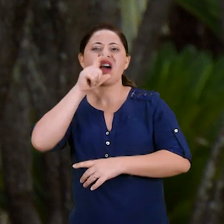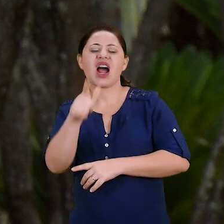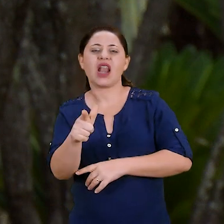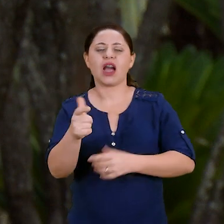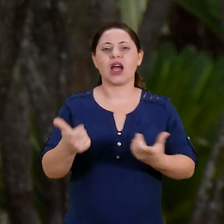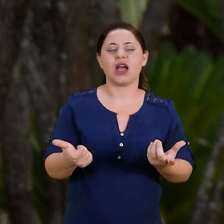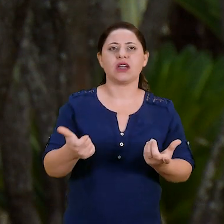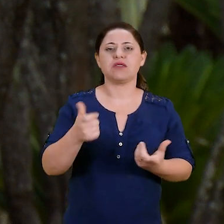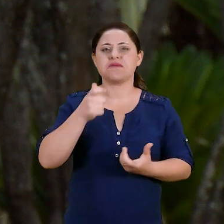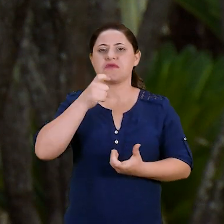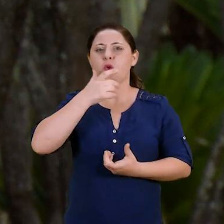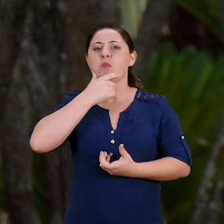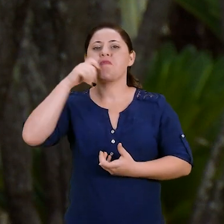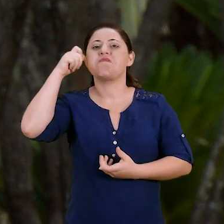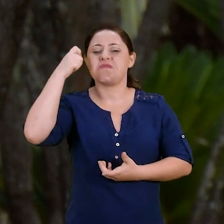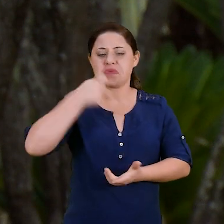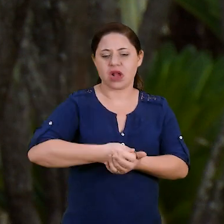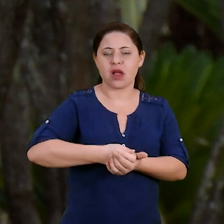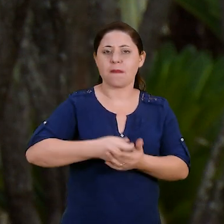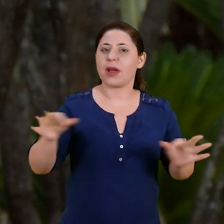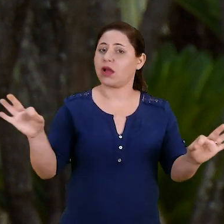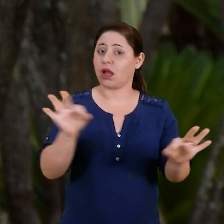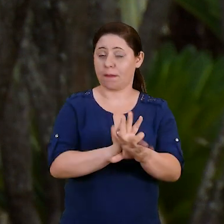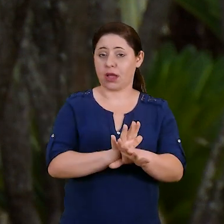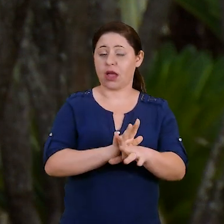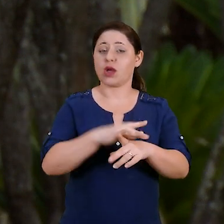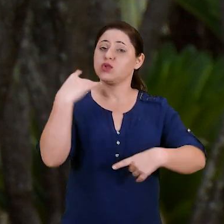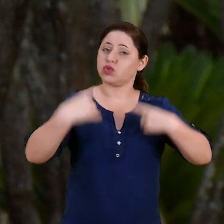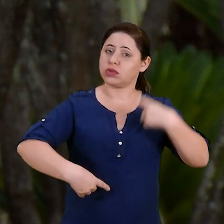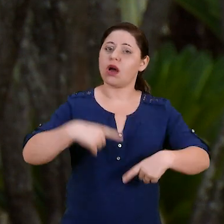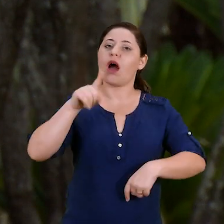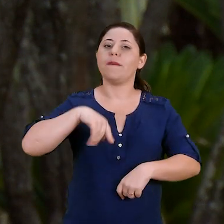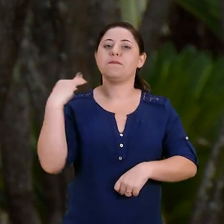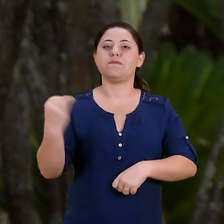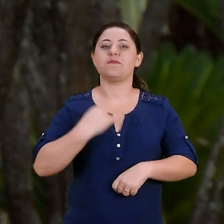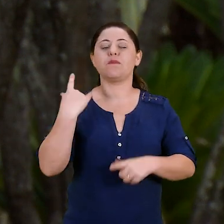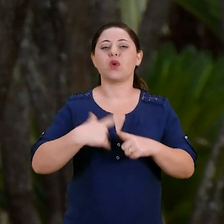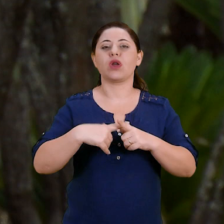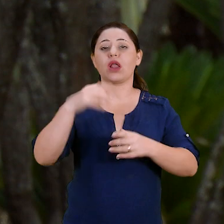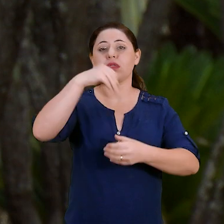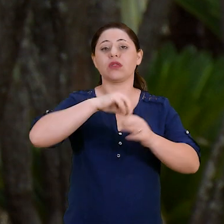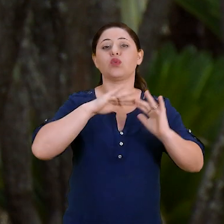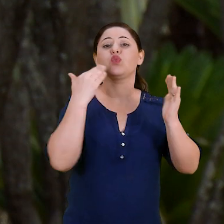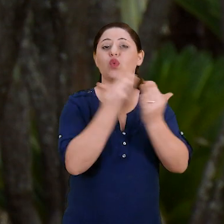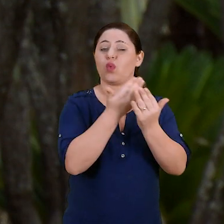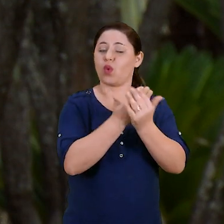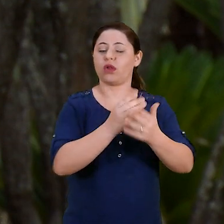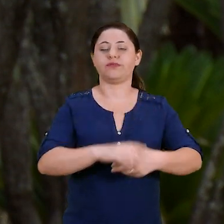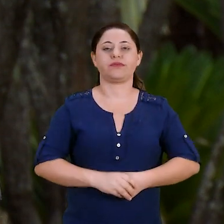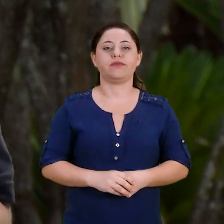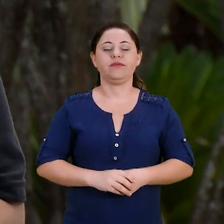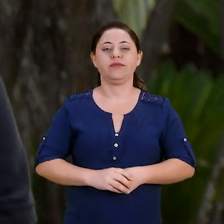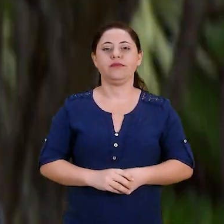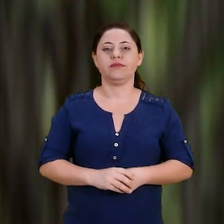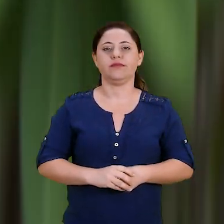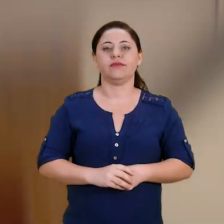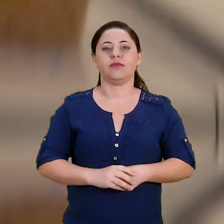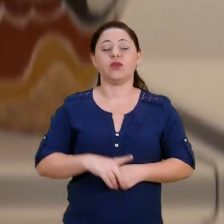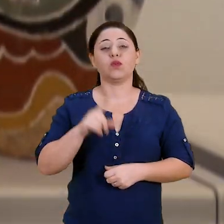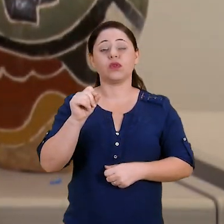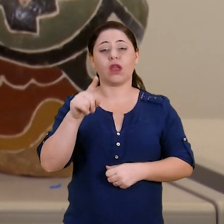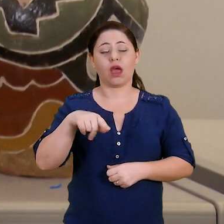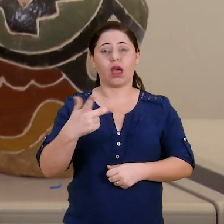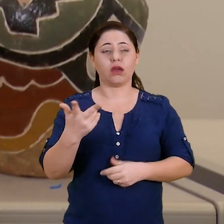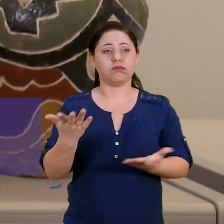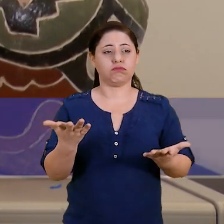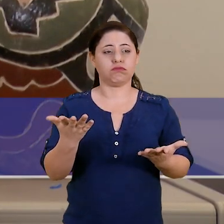discurso machista precisa ser construída. Esse debate se torna necessário, principalmente nas escolas. No que